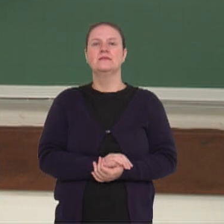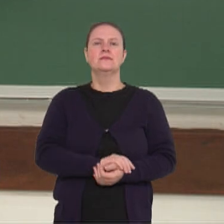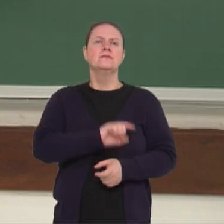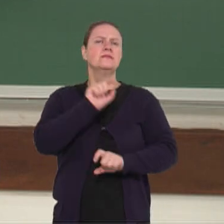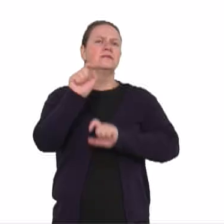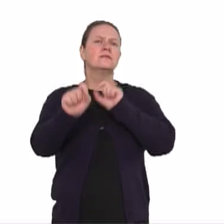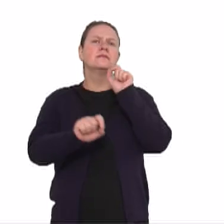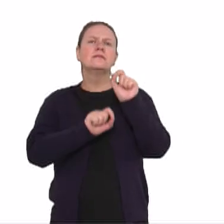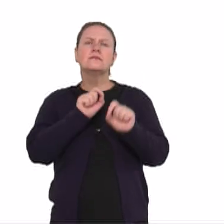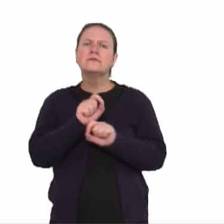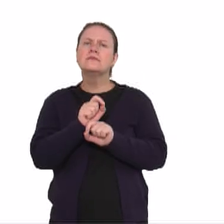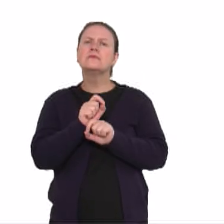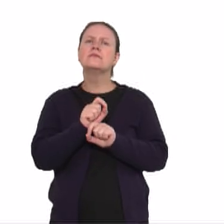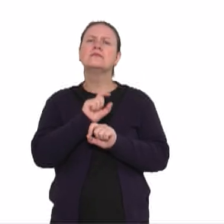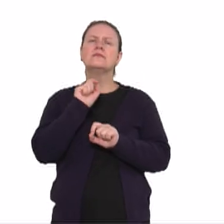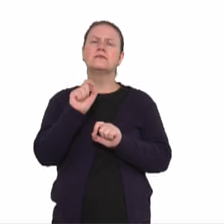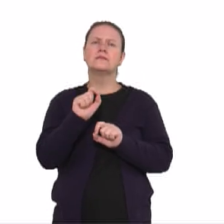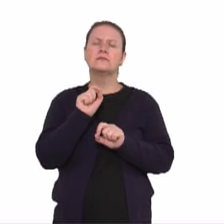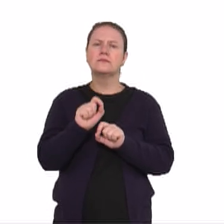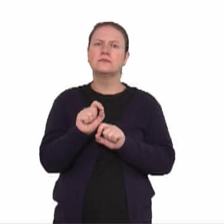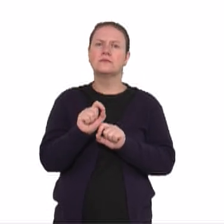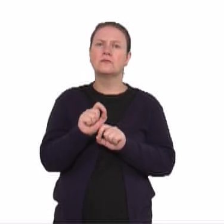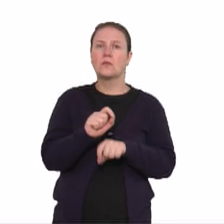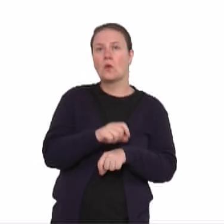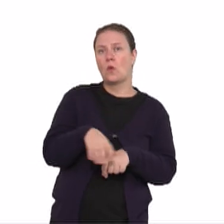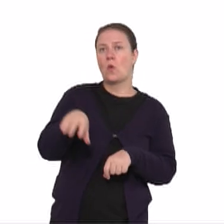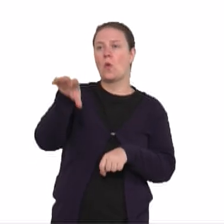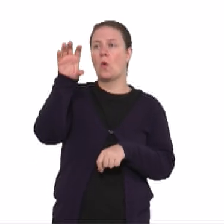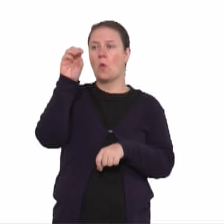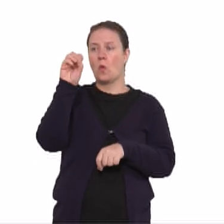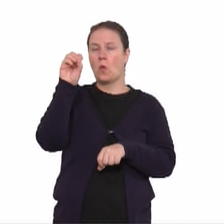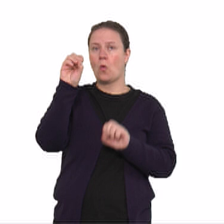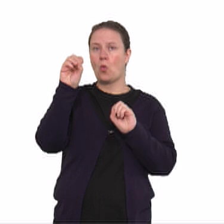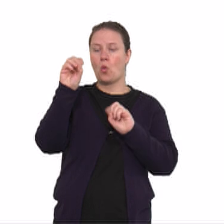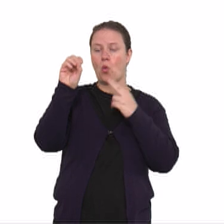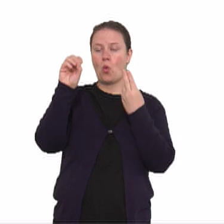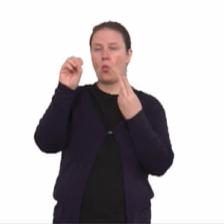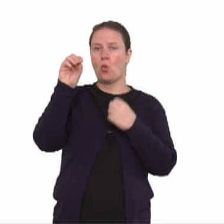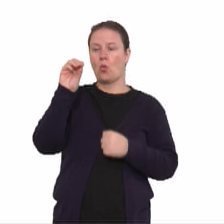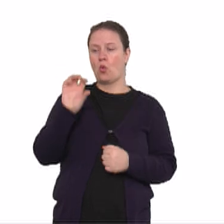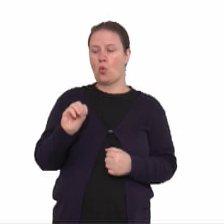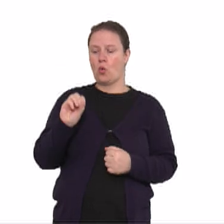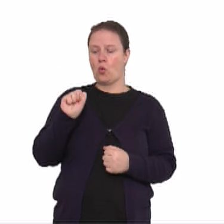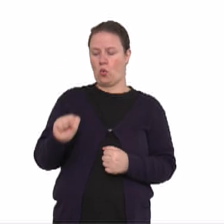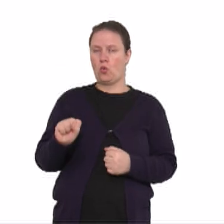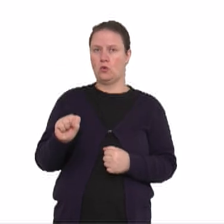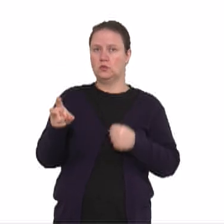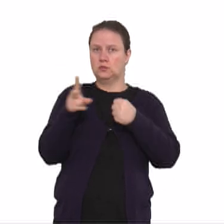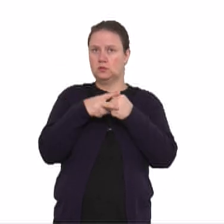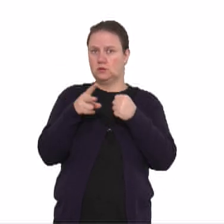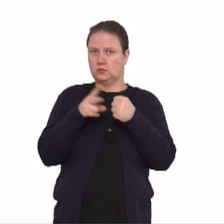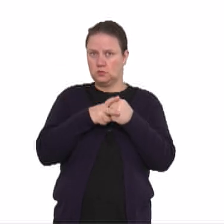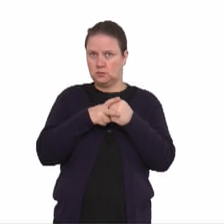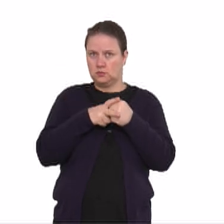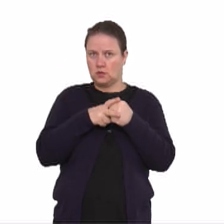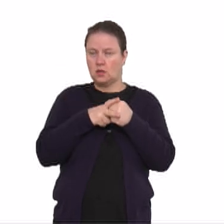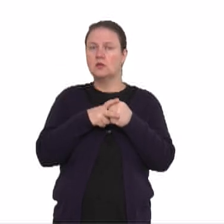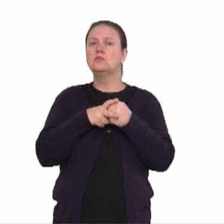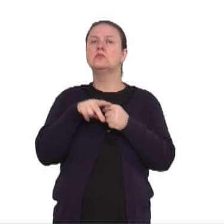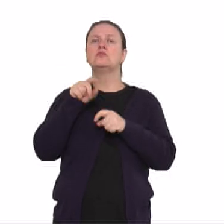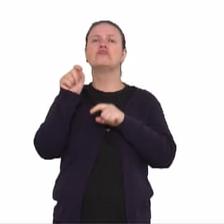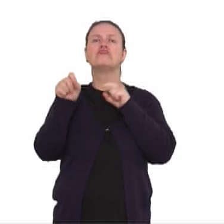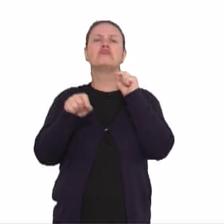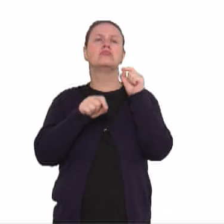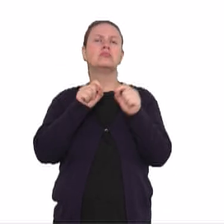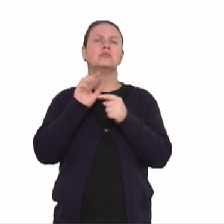Qual é ou são ou os verbos irregular ou